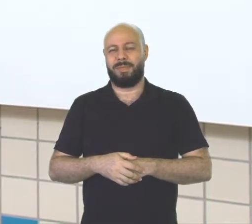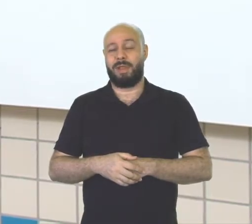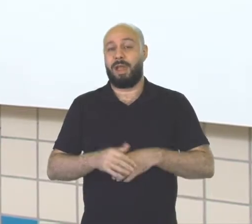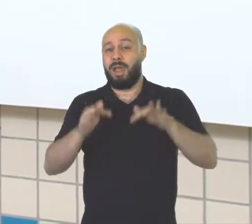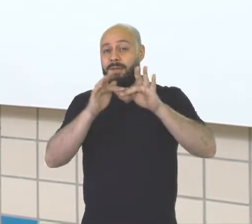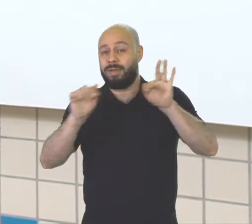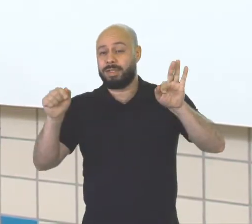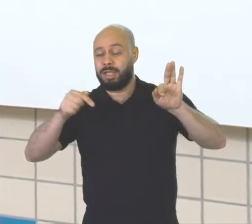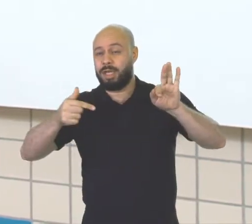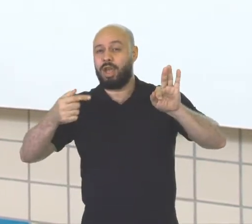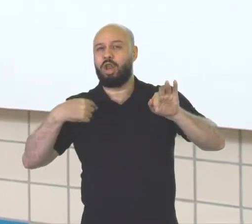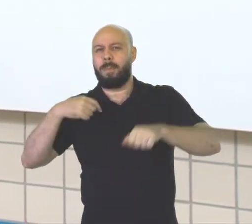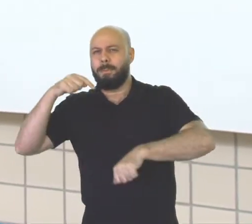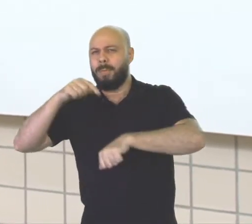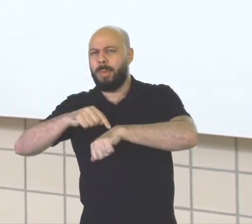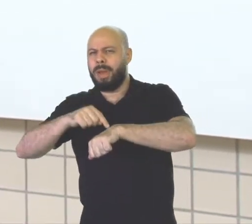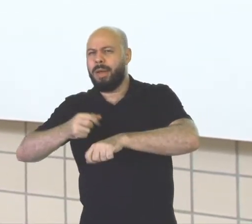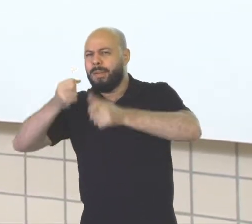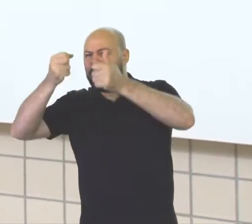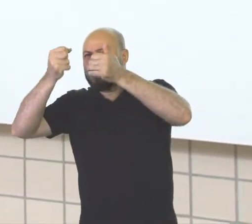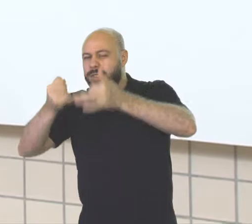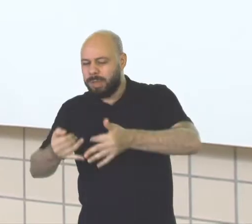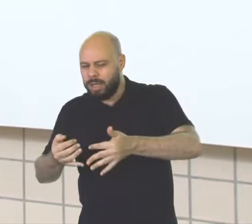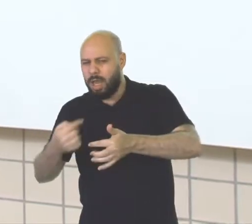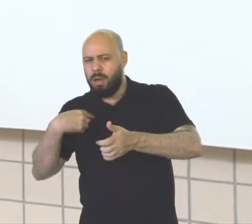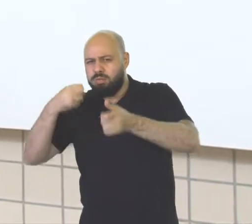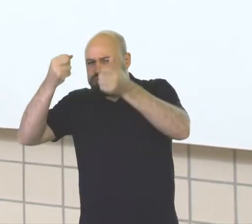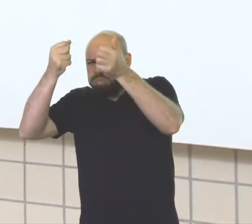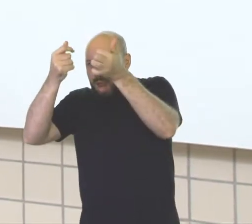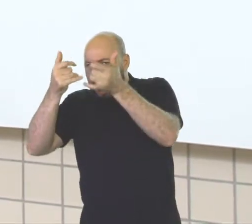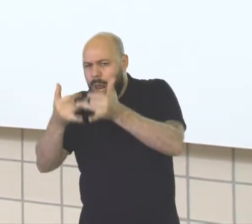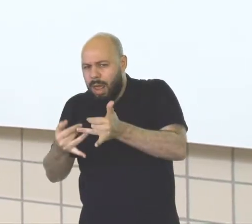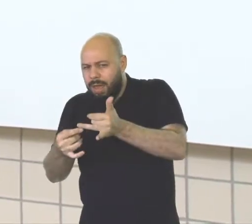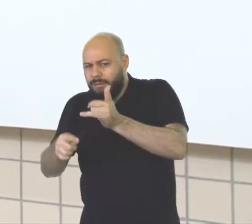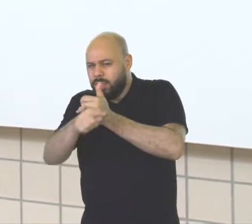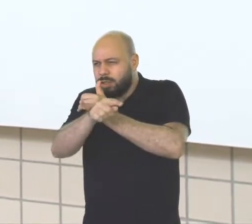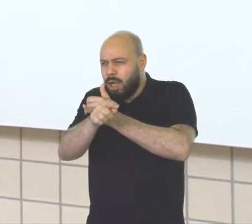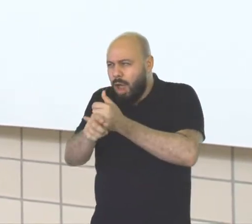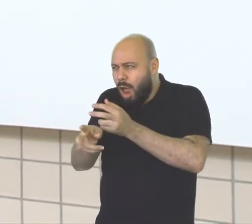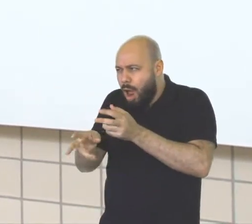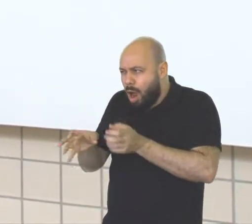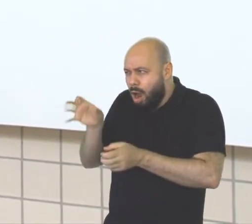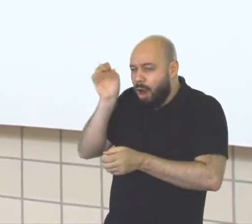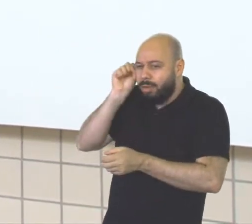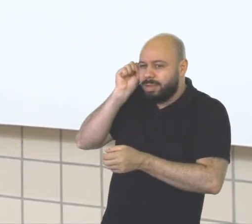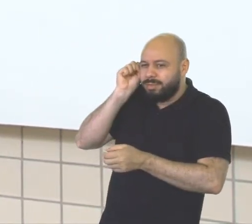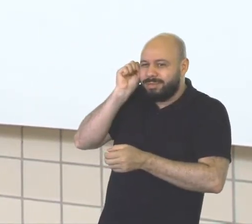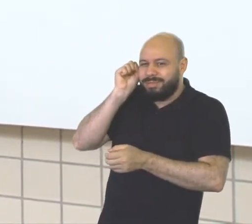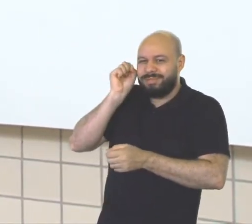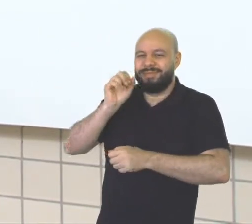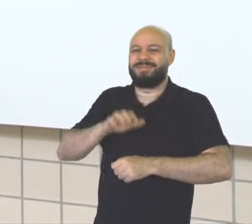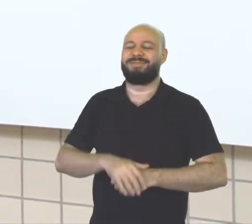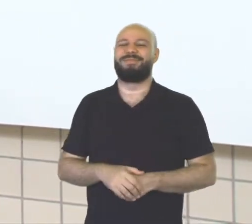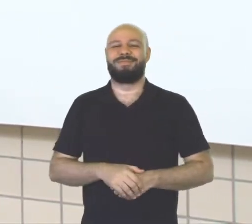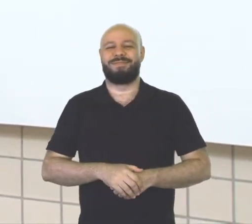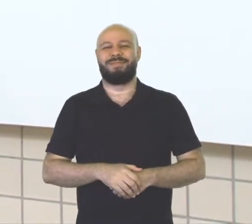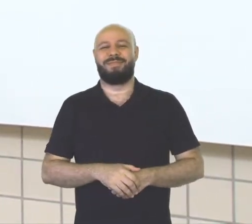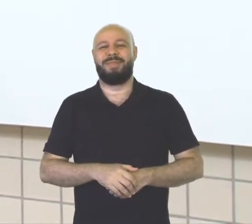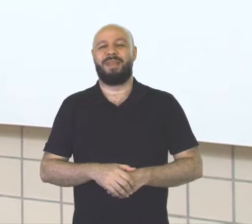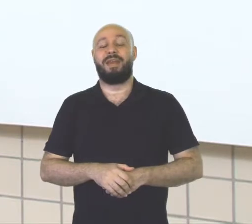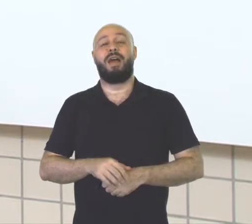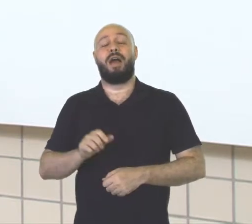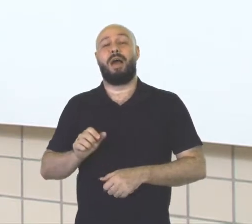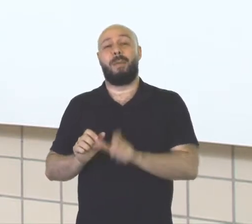enquanto eu explico, while I explain, you listen to me. Nós temos aqui a palavra, então,